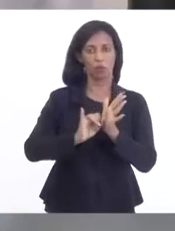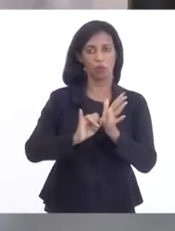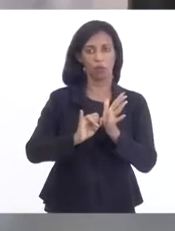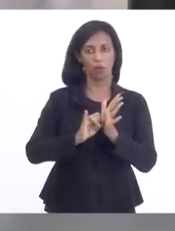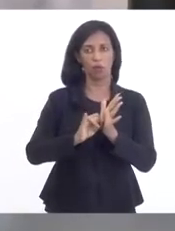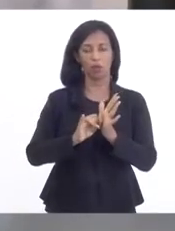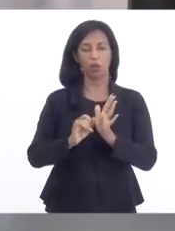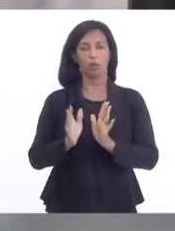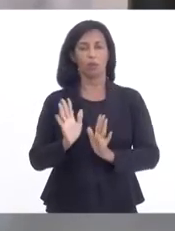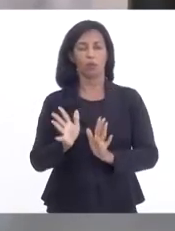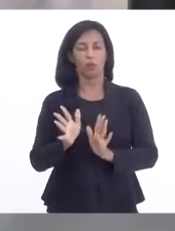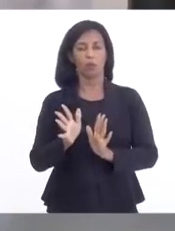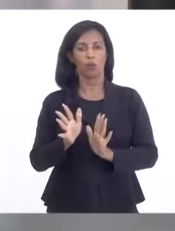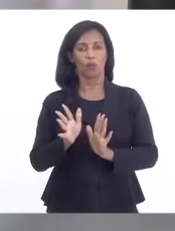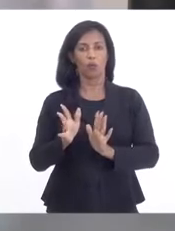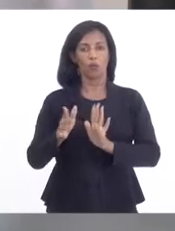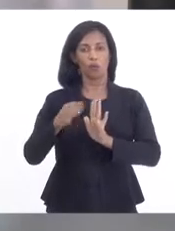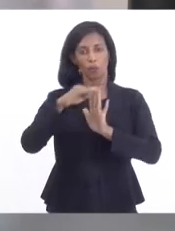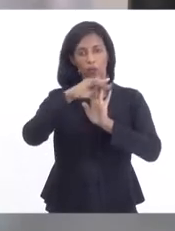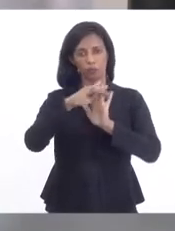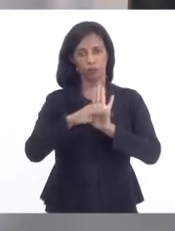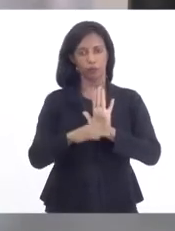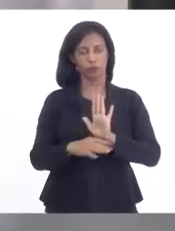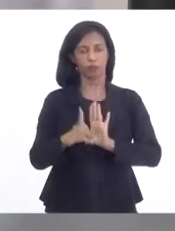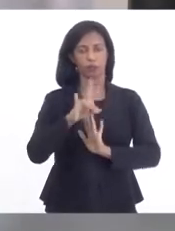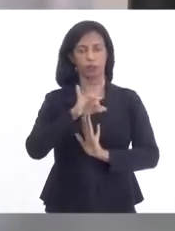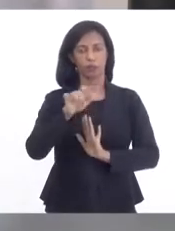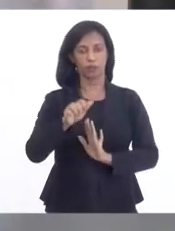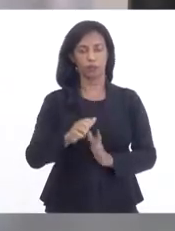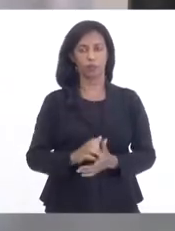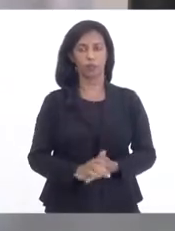devidamente publicado com a seguinte ordem do dia.